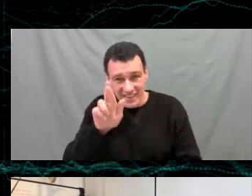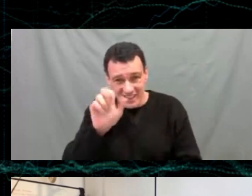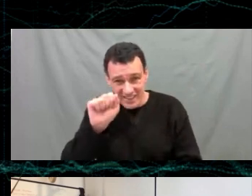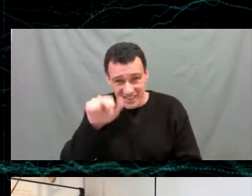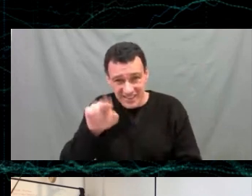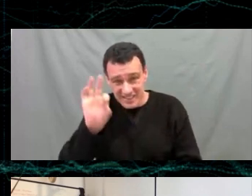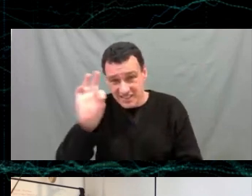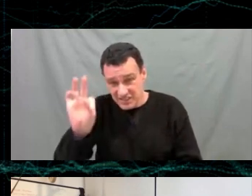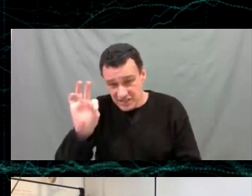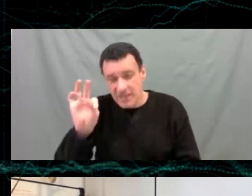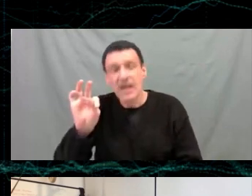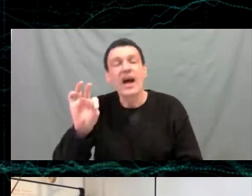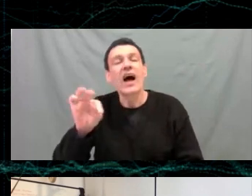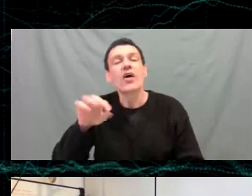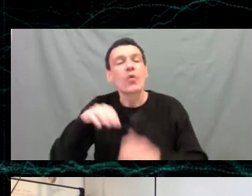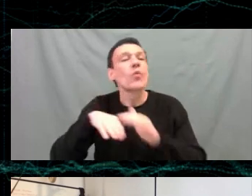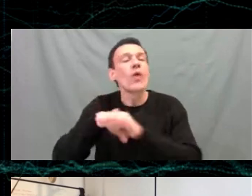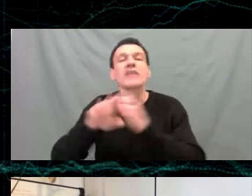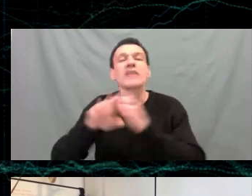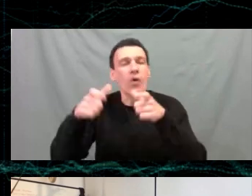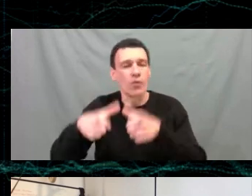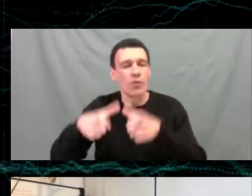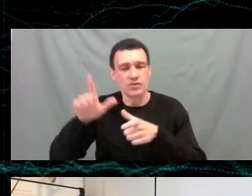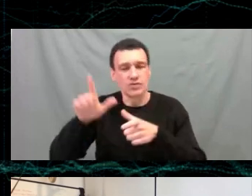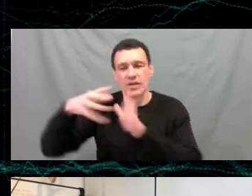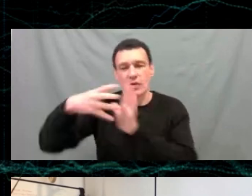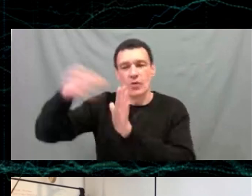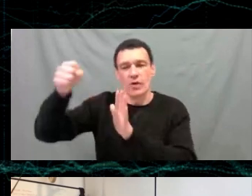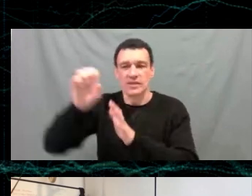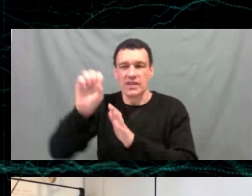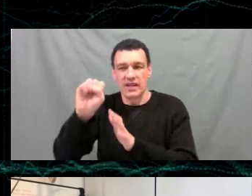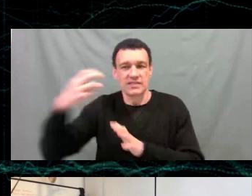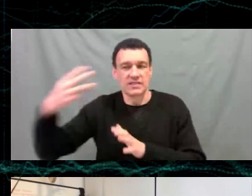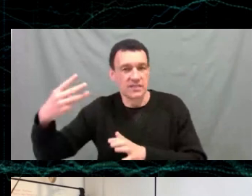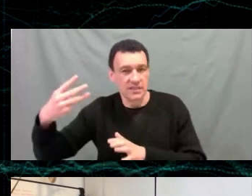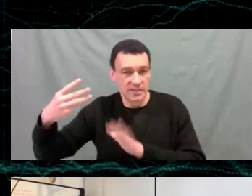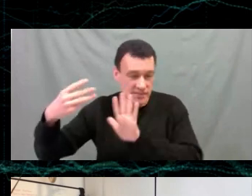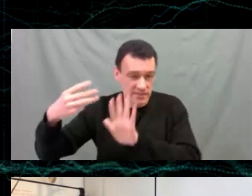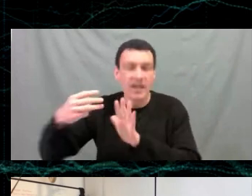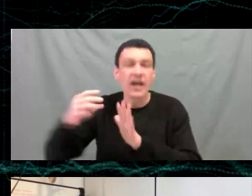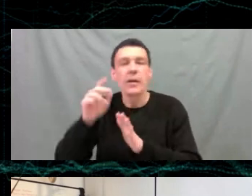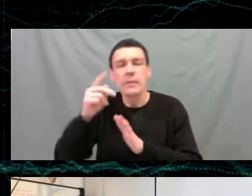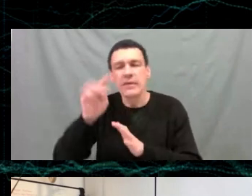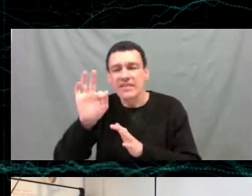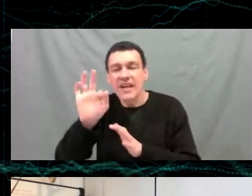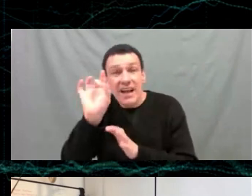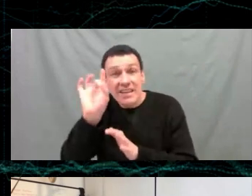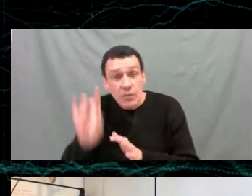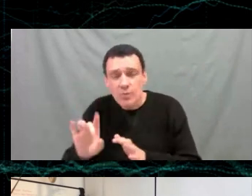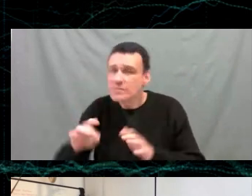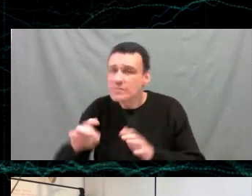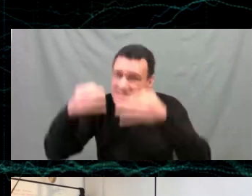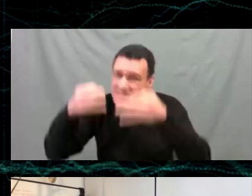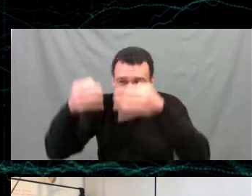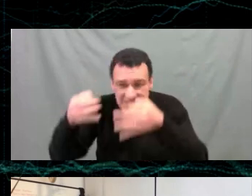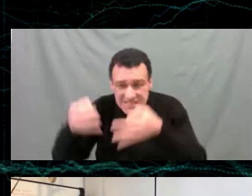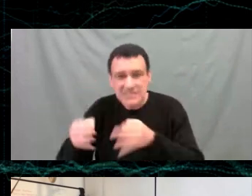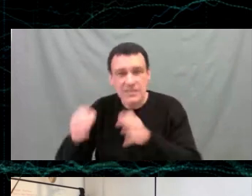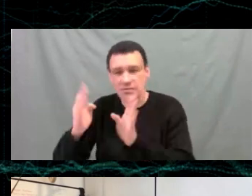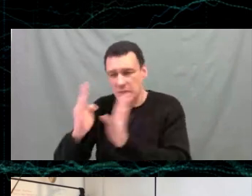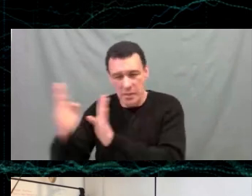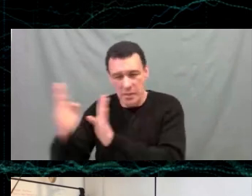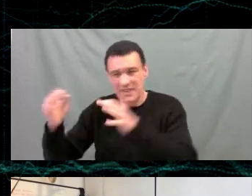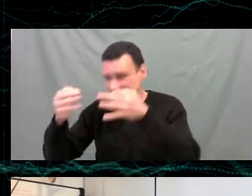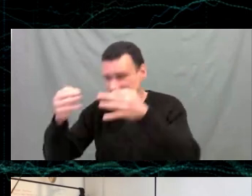de S3 com o path certinho, cada um no seu lugar, guardando o path state